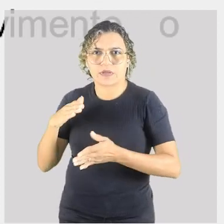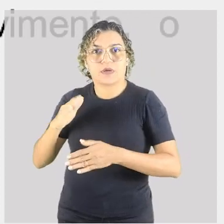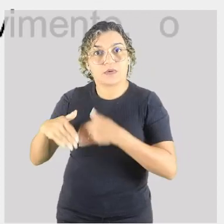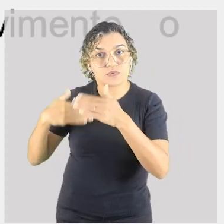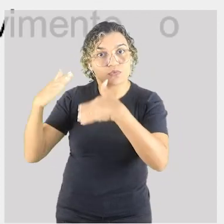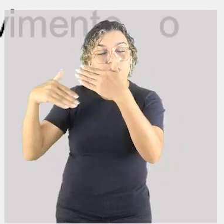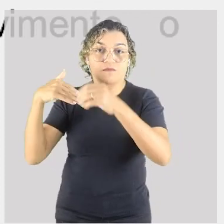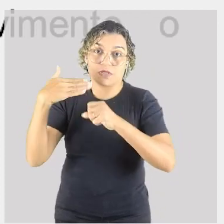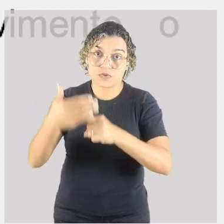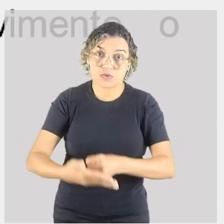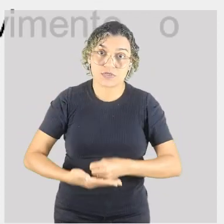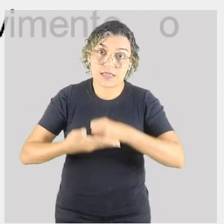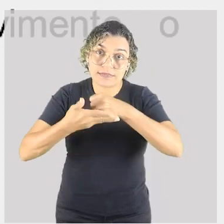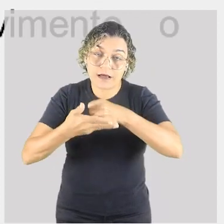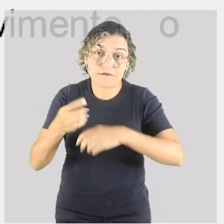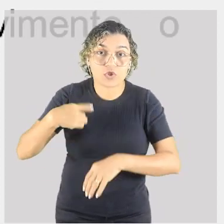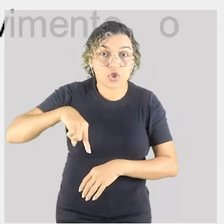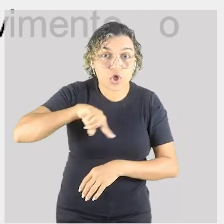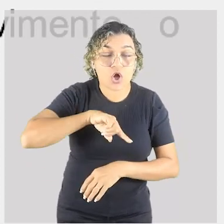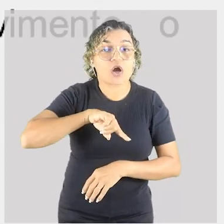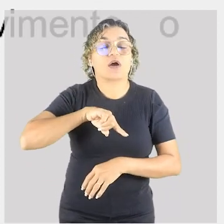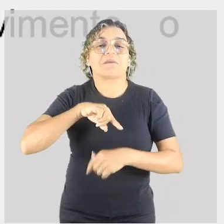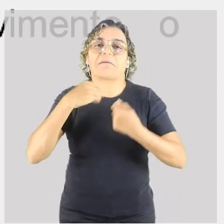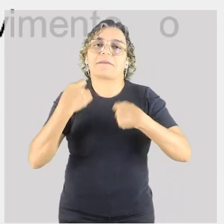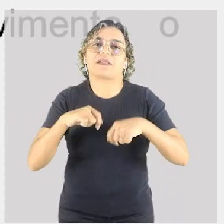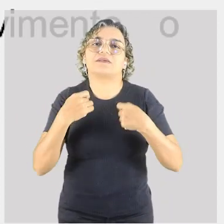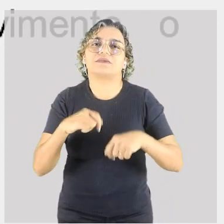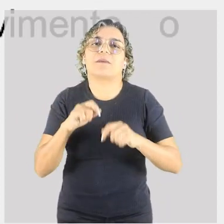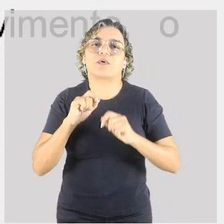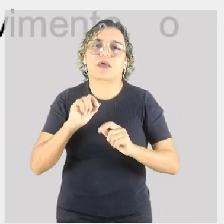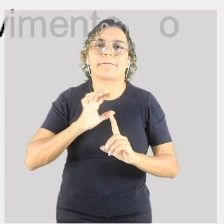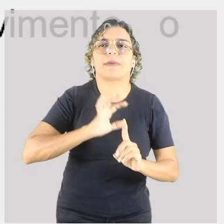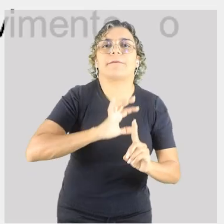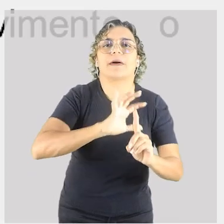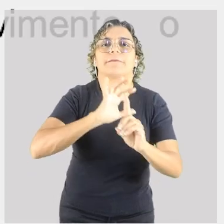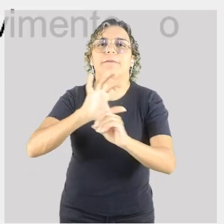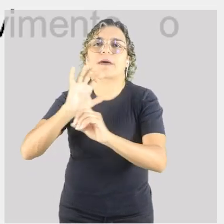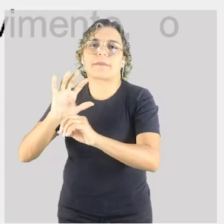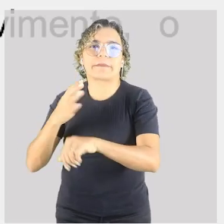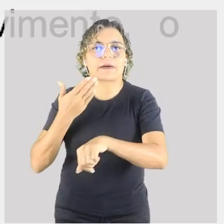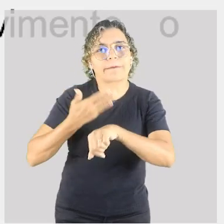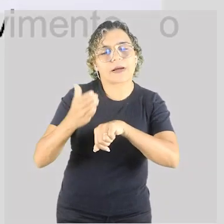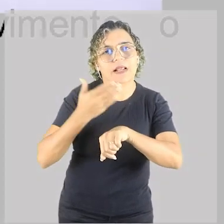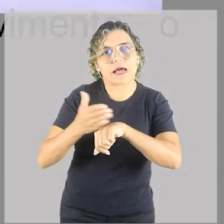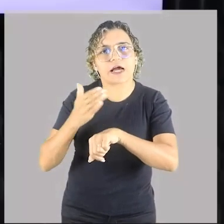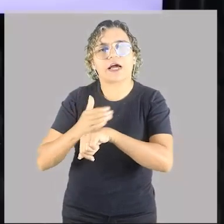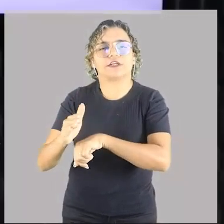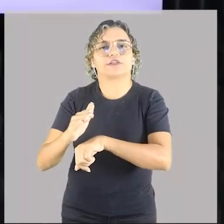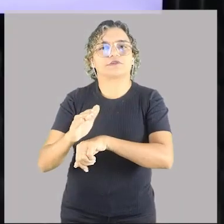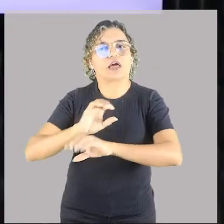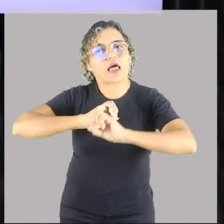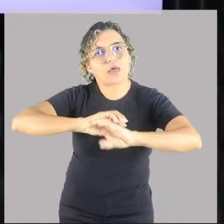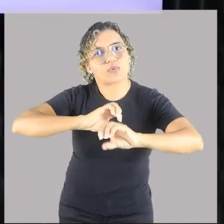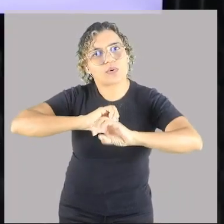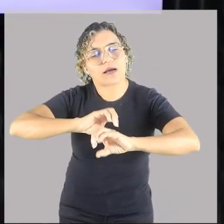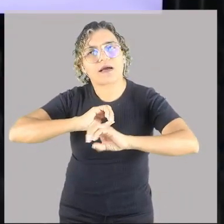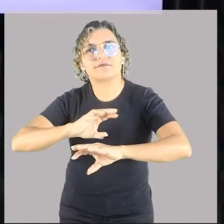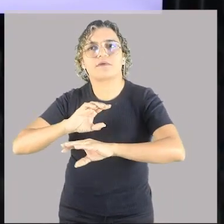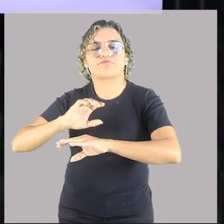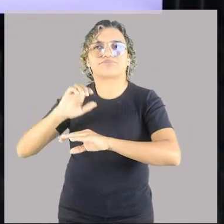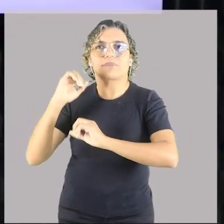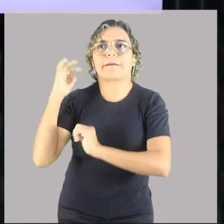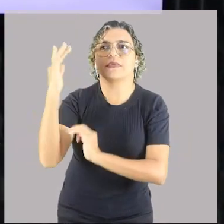desenvolvimento sustentável. Nós temos que também promover a prática da educação ambiental. Nós temos que